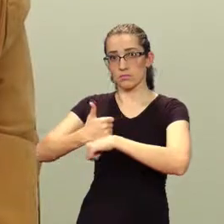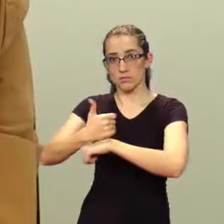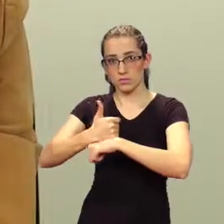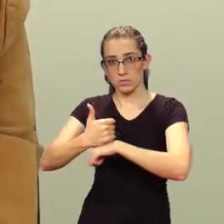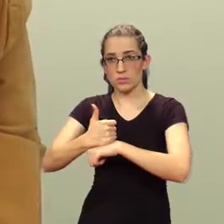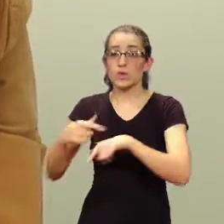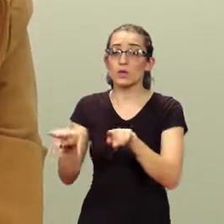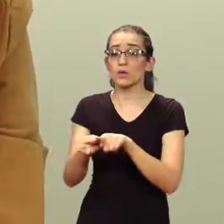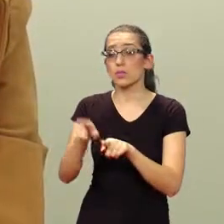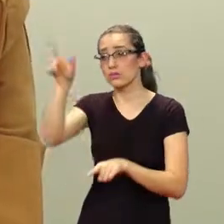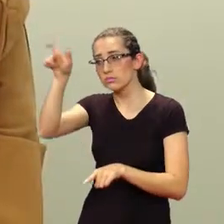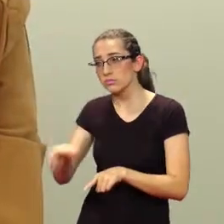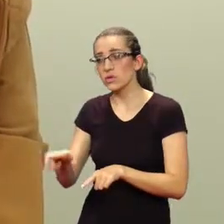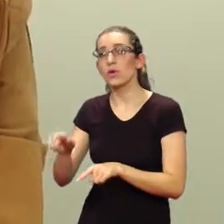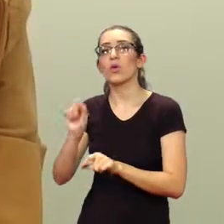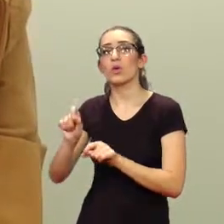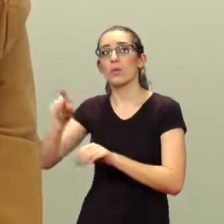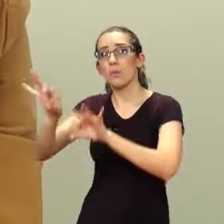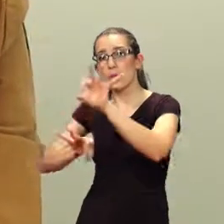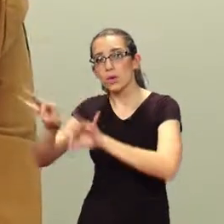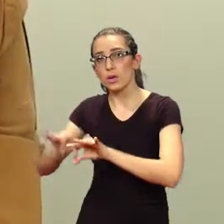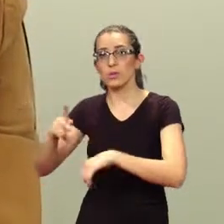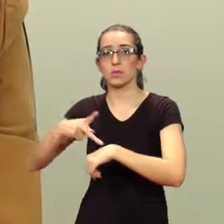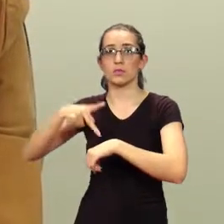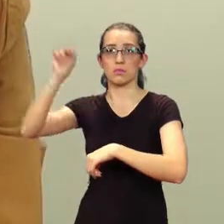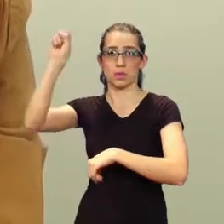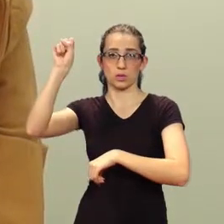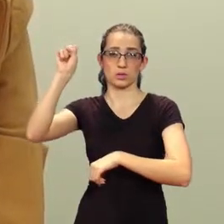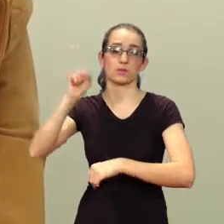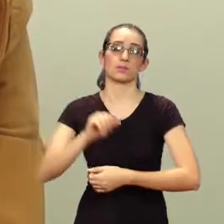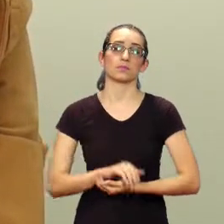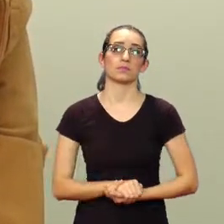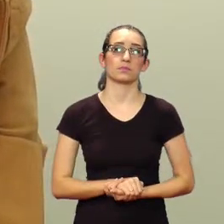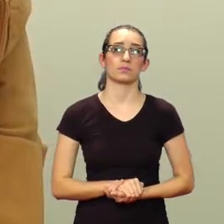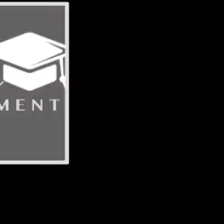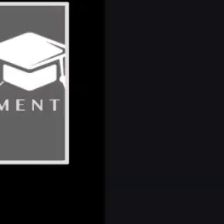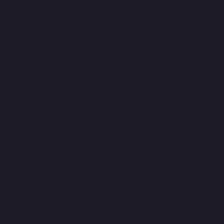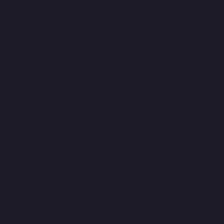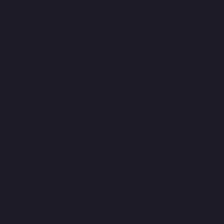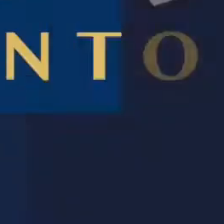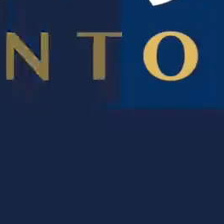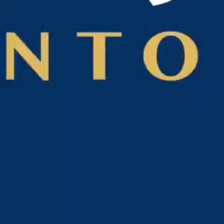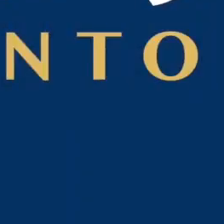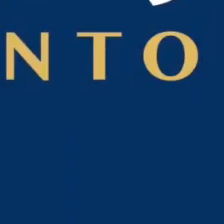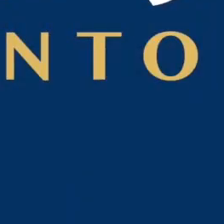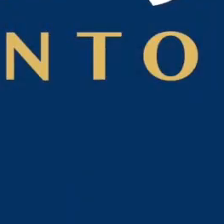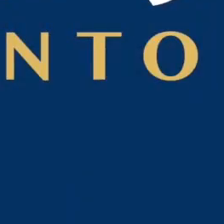formam, né, a imagem do nosso programa, que seria o programa de pós-graduação em odontologia.